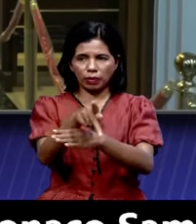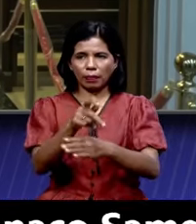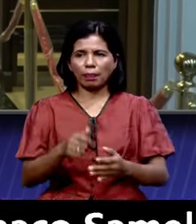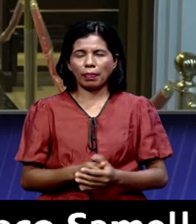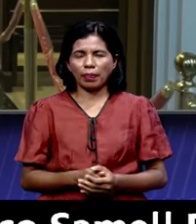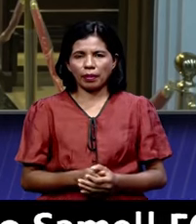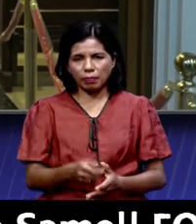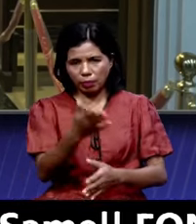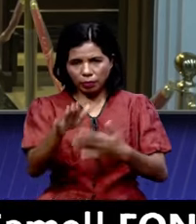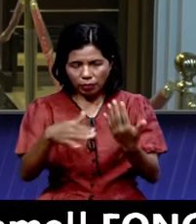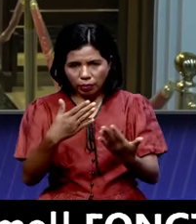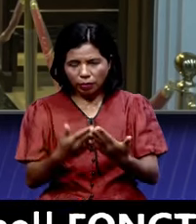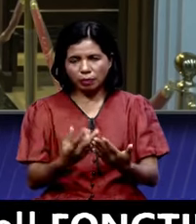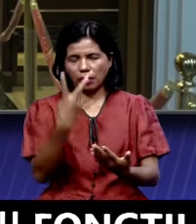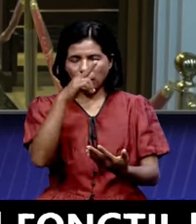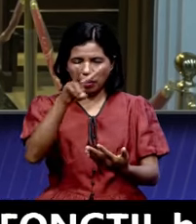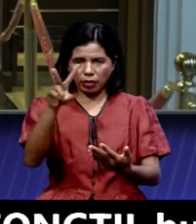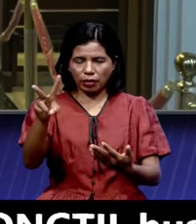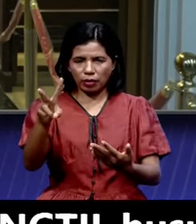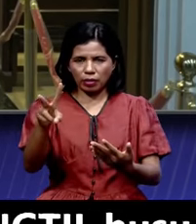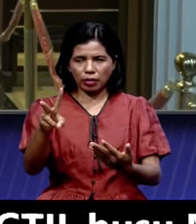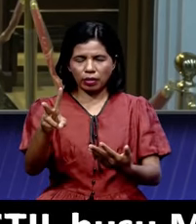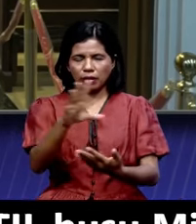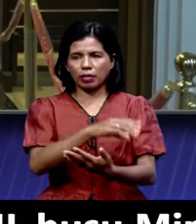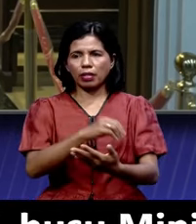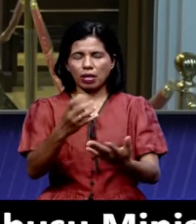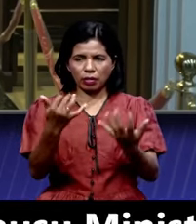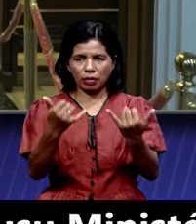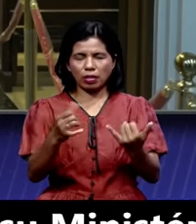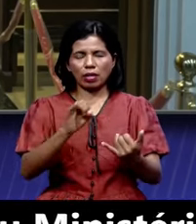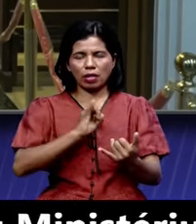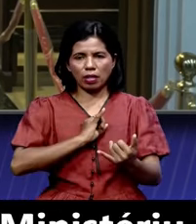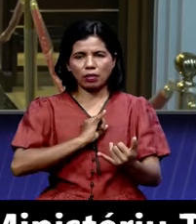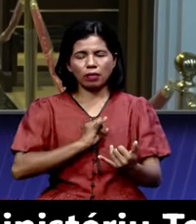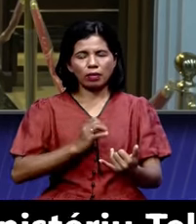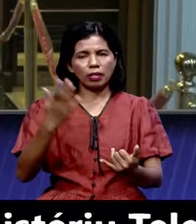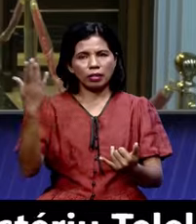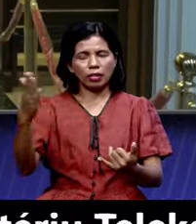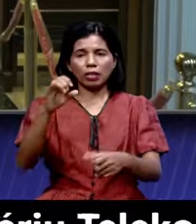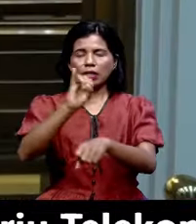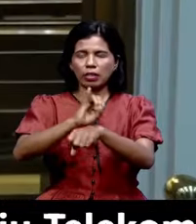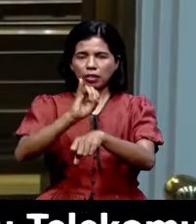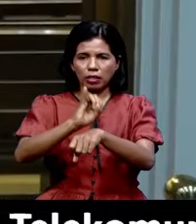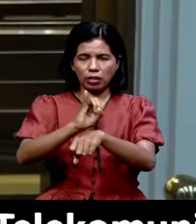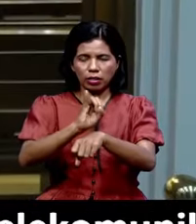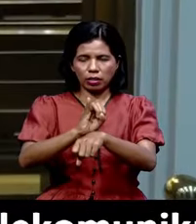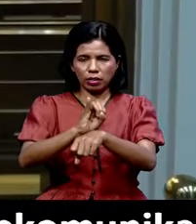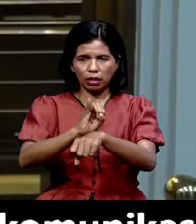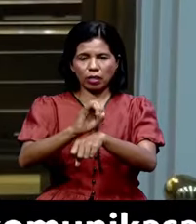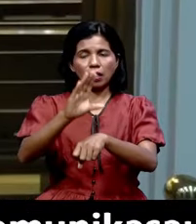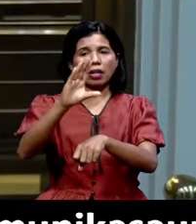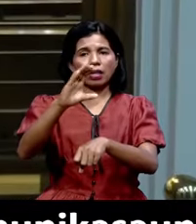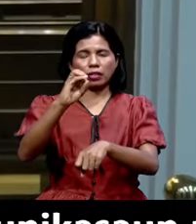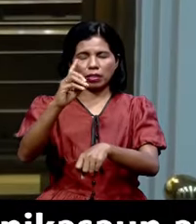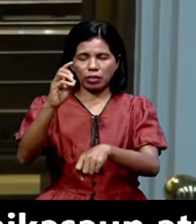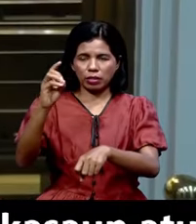Calandia, que vai estar bom. Tudo bem, que acompanha a reportagem da Daune, Hauia. Paróquia Imaculada Conceição Catedral de Lia, a